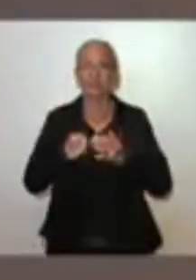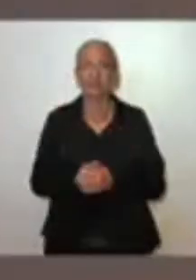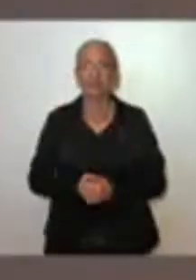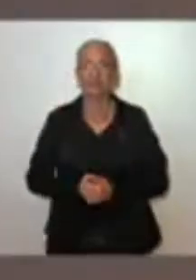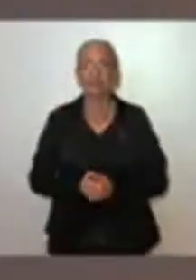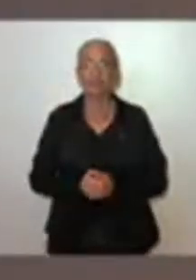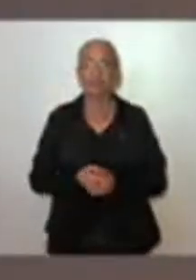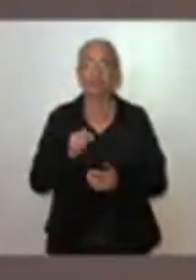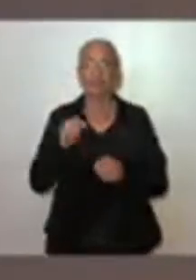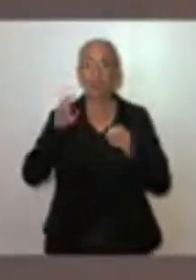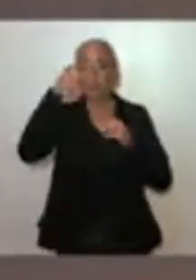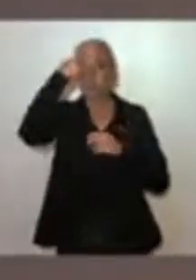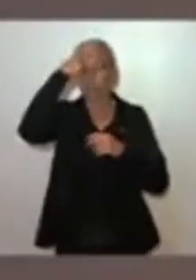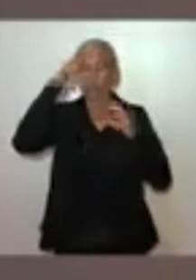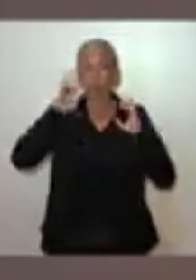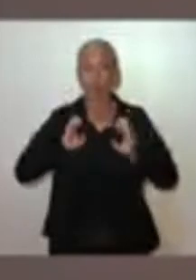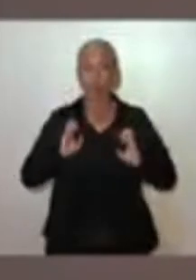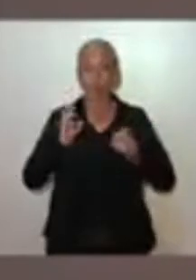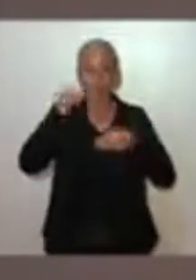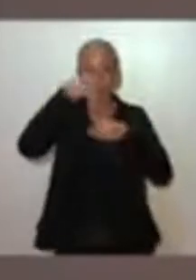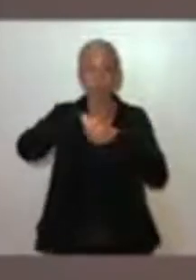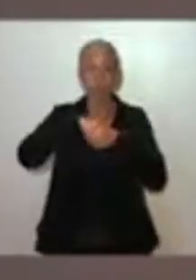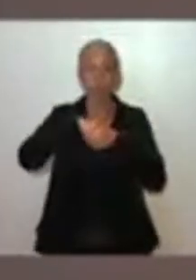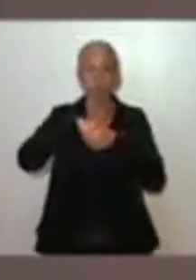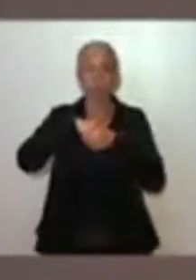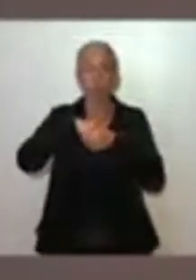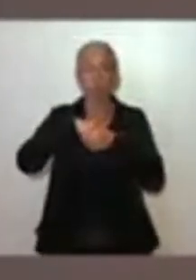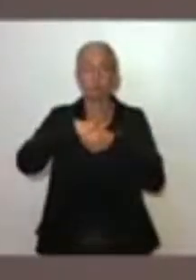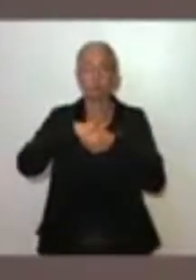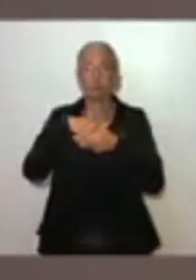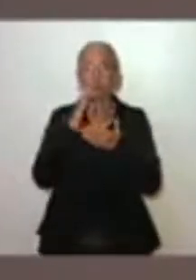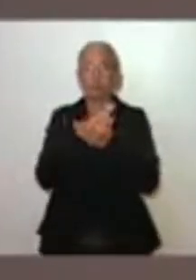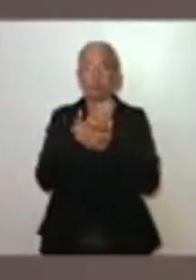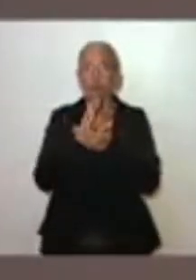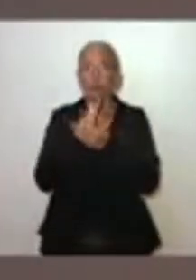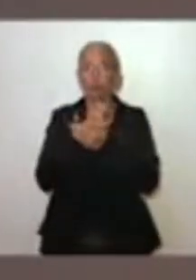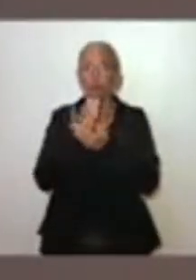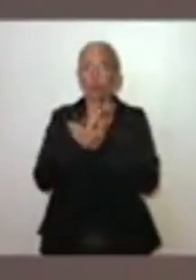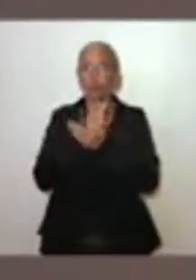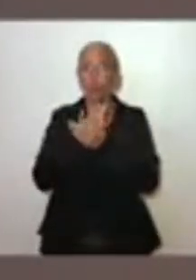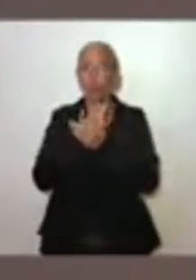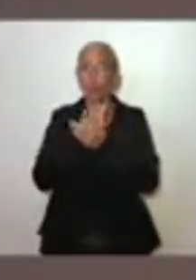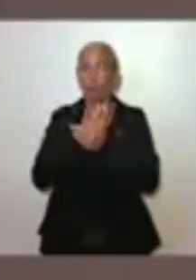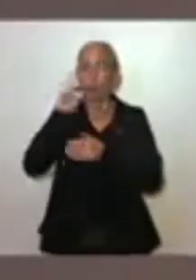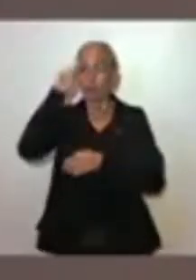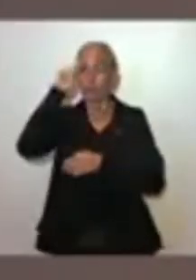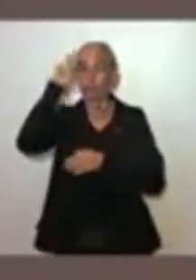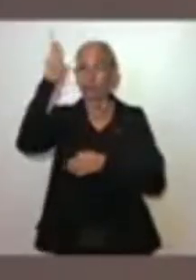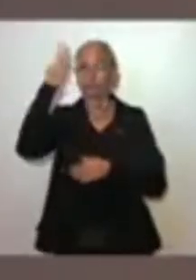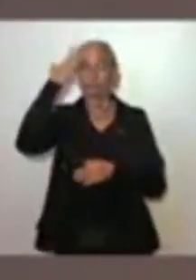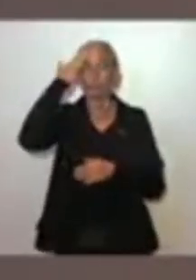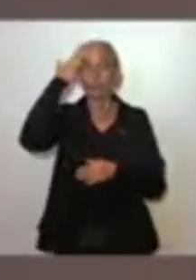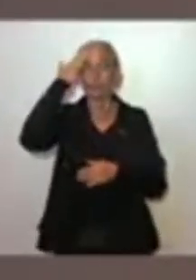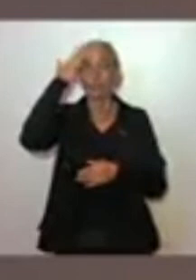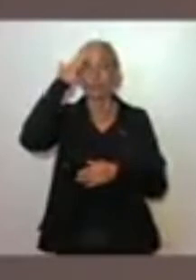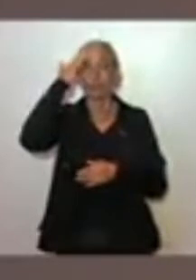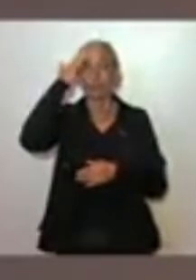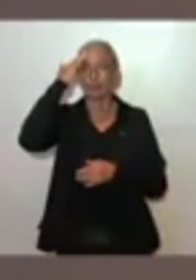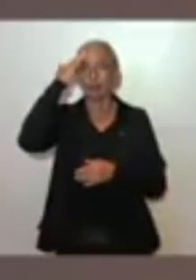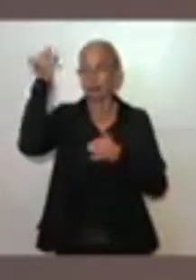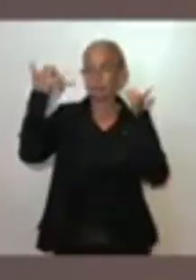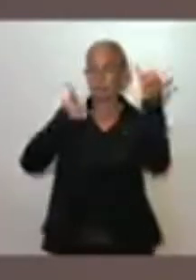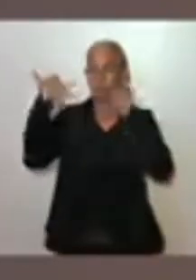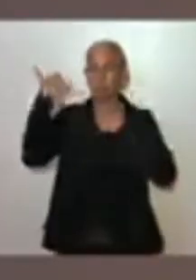a cidadania inclui ainda em algumas responsabilidades a saber estar bem